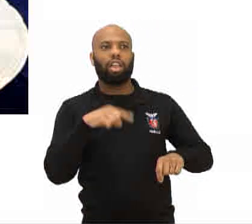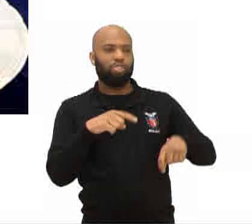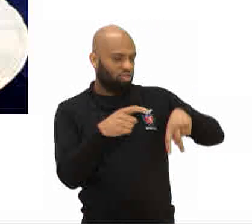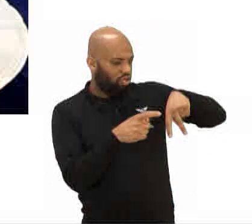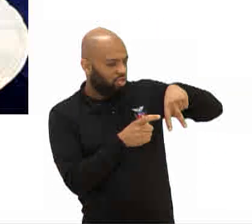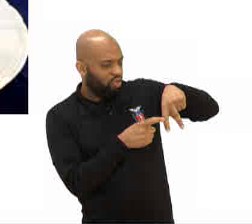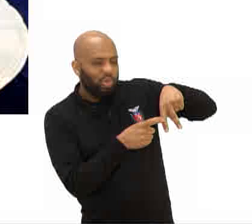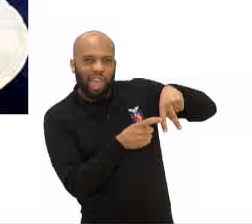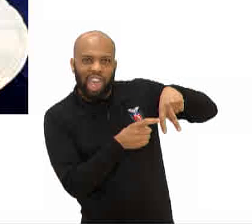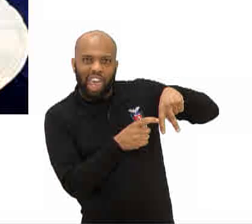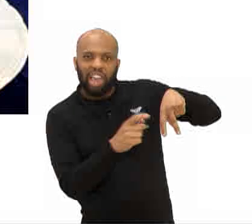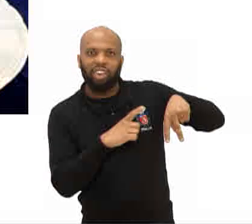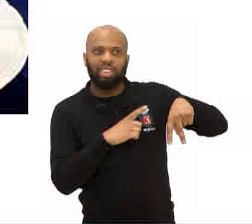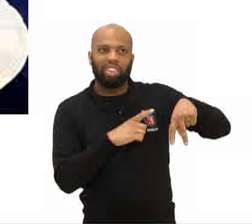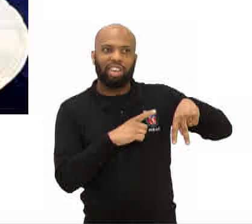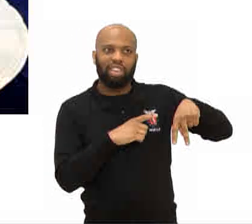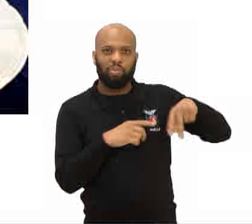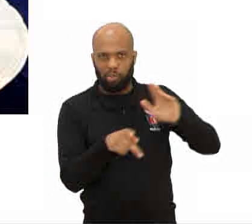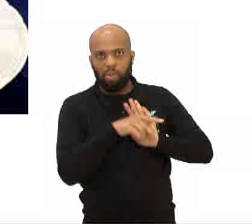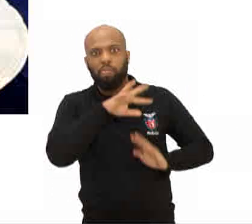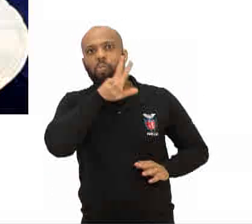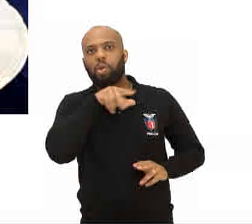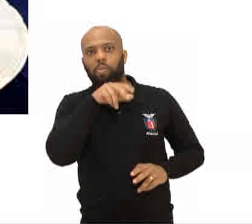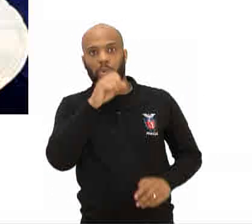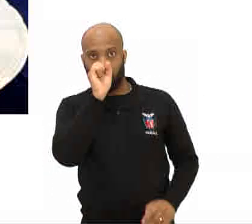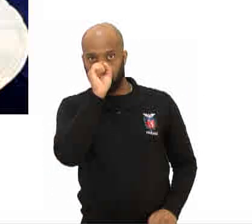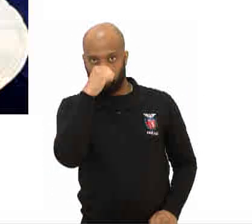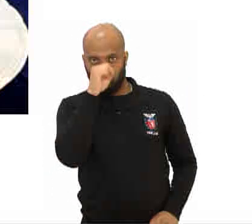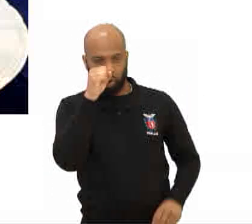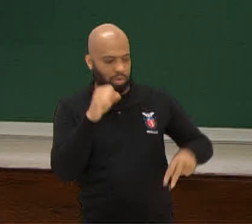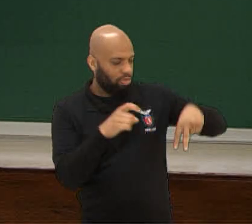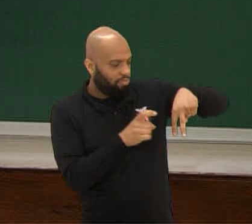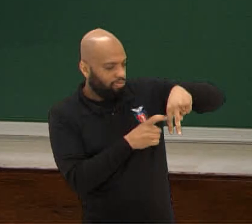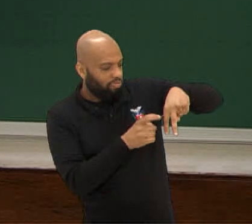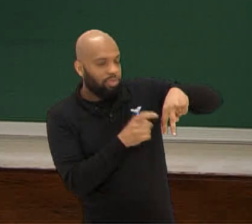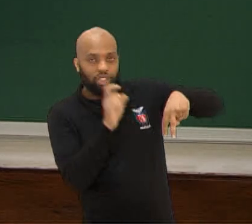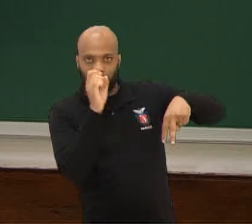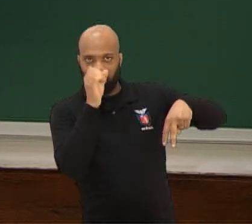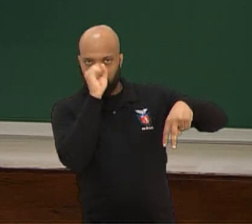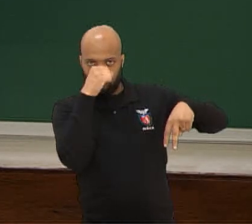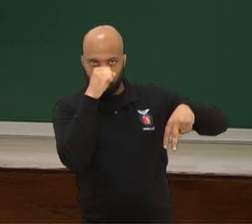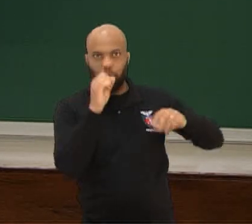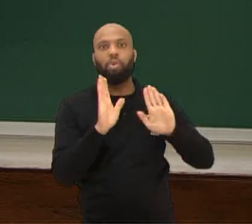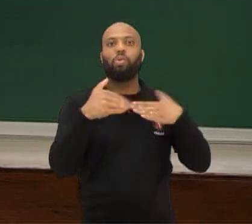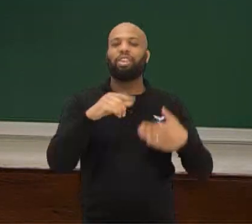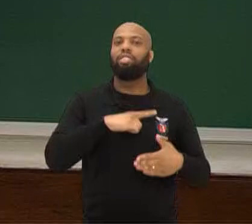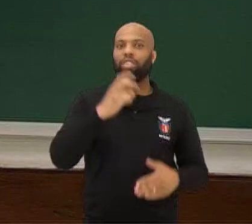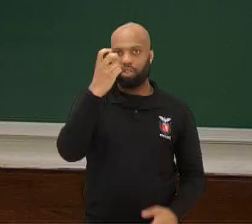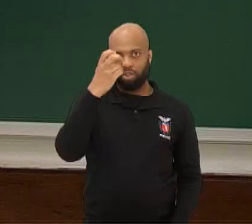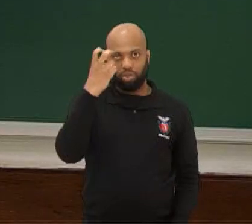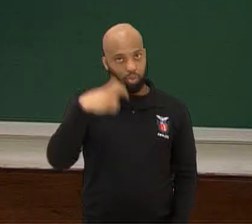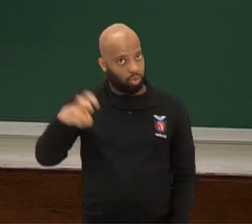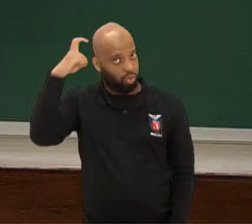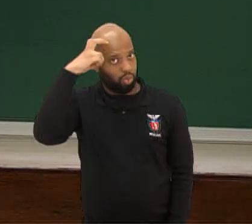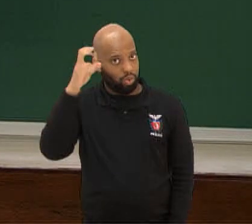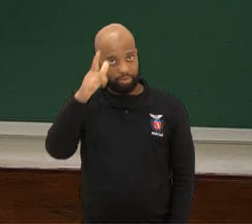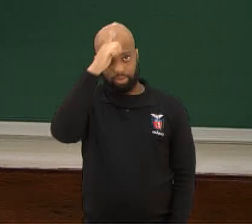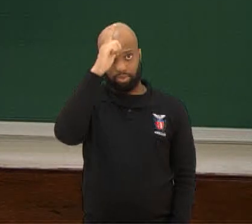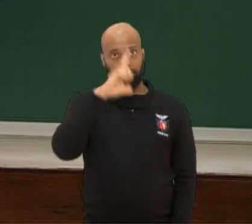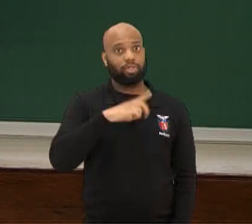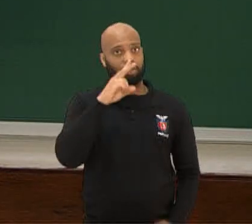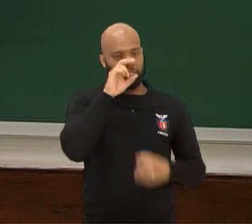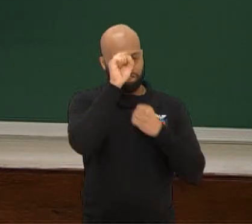que introduziu outros ingredientes como a carne de porco. Então a cultura alemã vem com seus hábitos que são fortes em